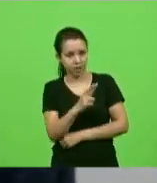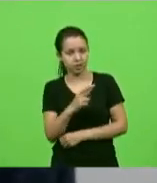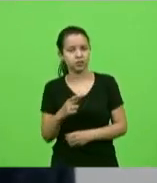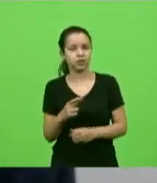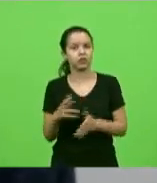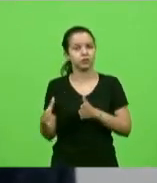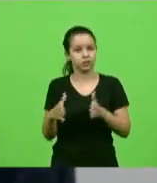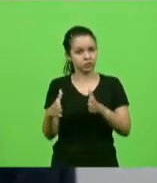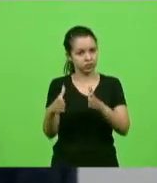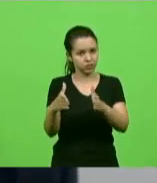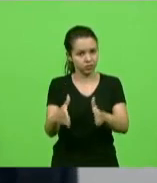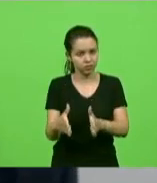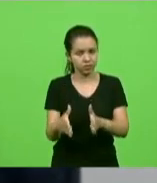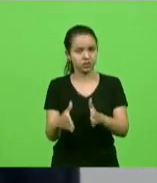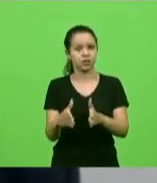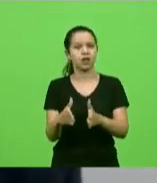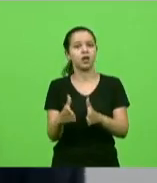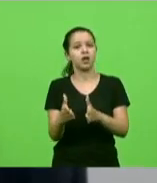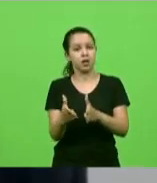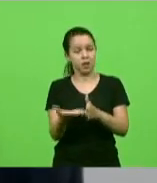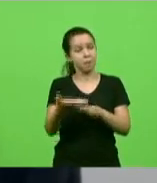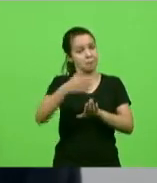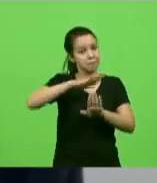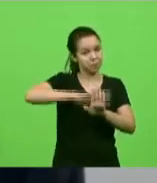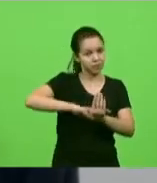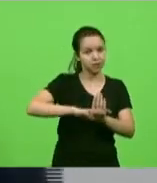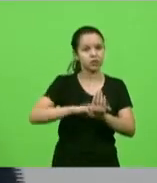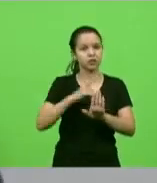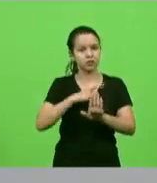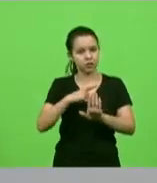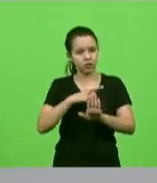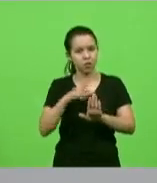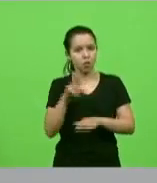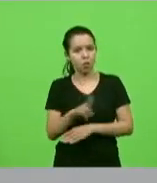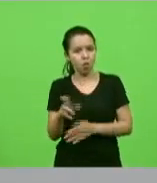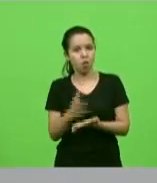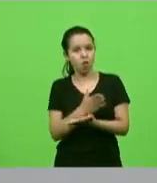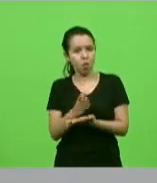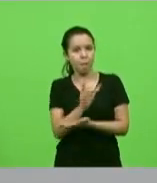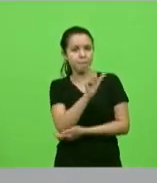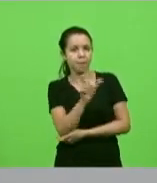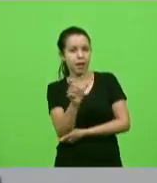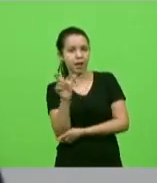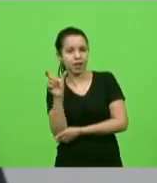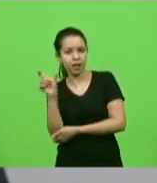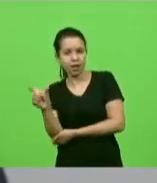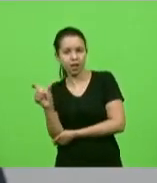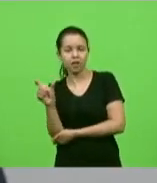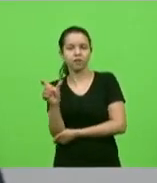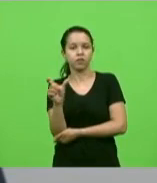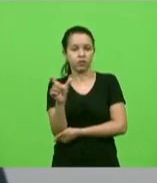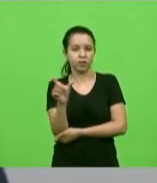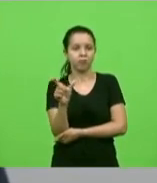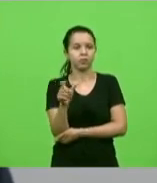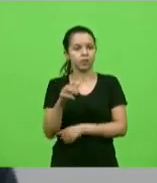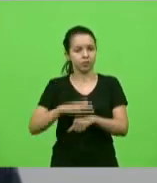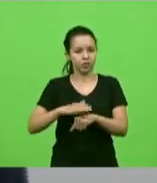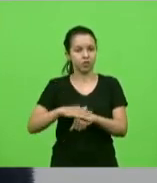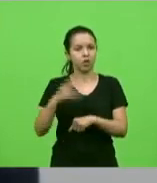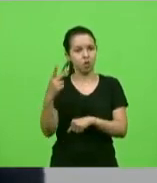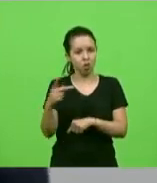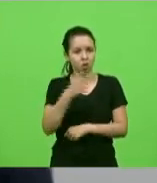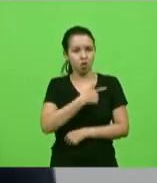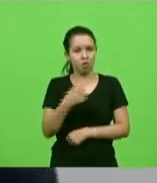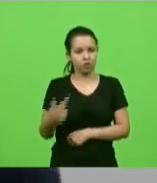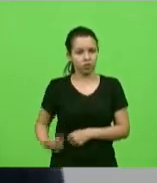guiando, ainda que de forma implícita e com o uso de algumas palavras-chave genéricas, a narrativa do senhor governador e